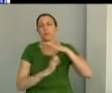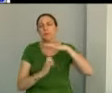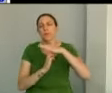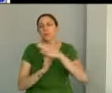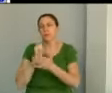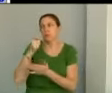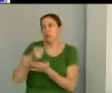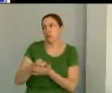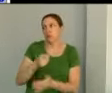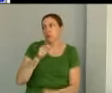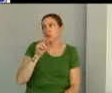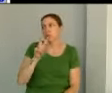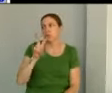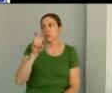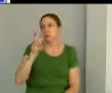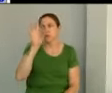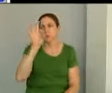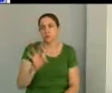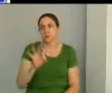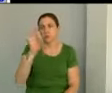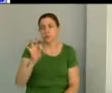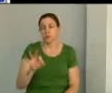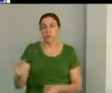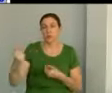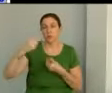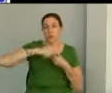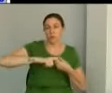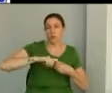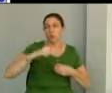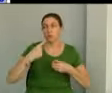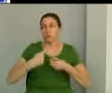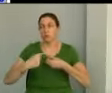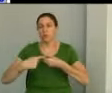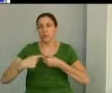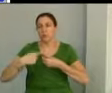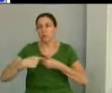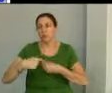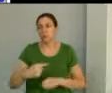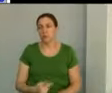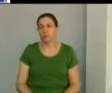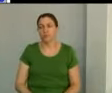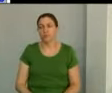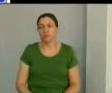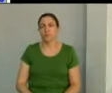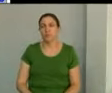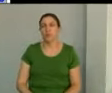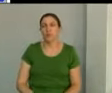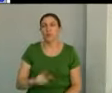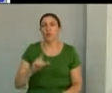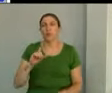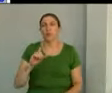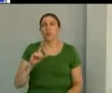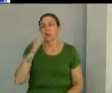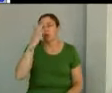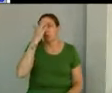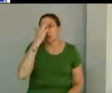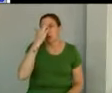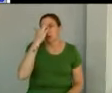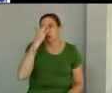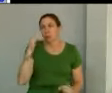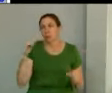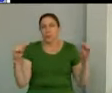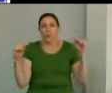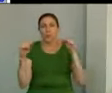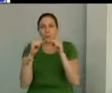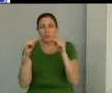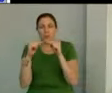Estado, 25% volta para os municípios, e esse valor então é distribuído aos municípios de